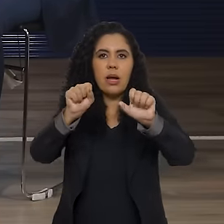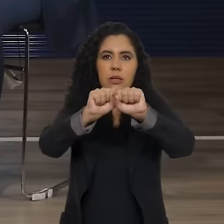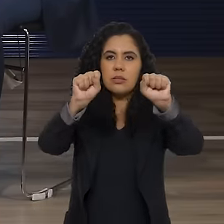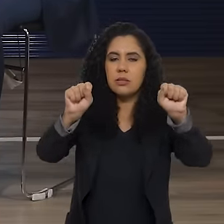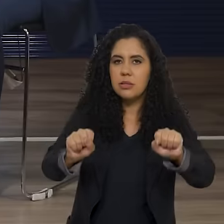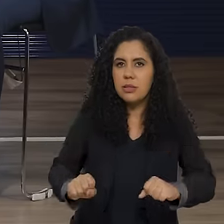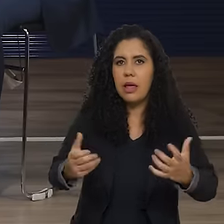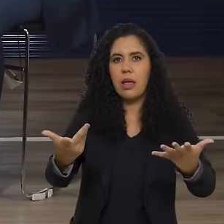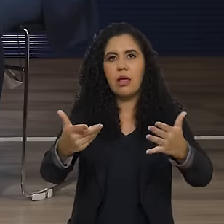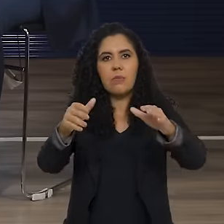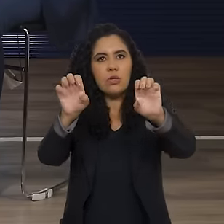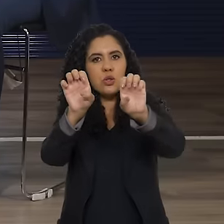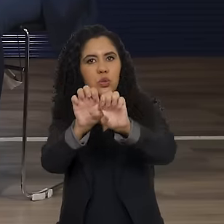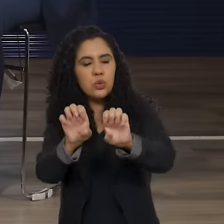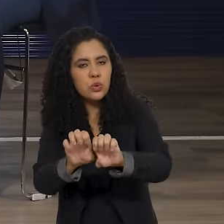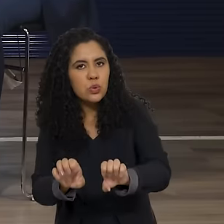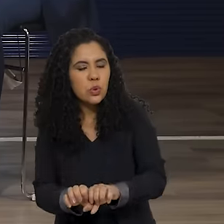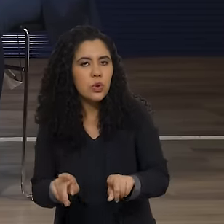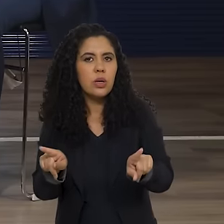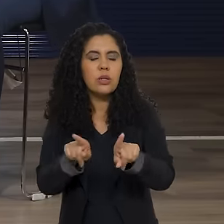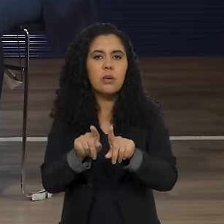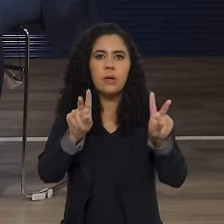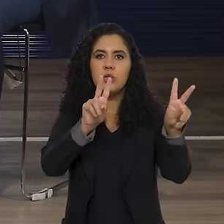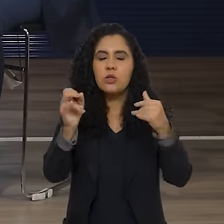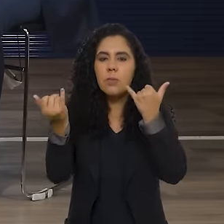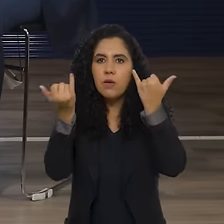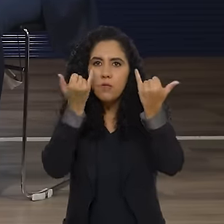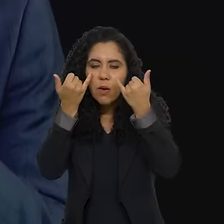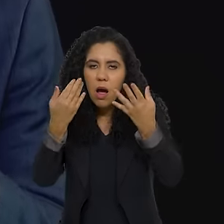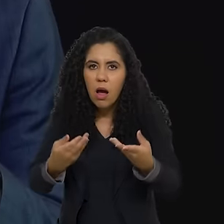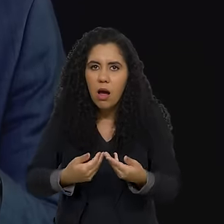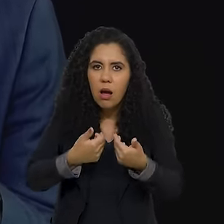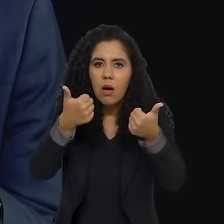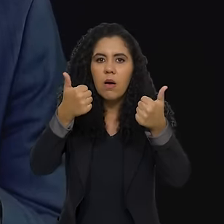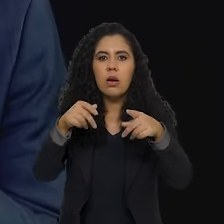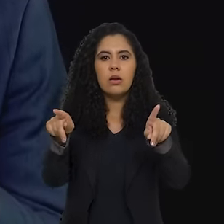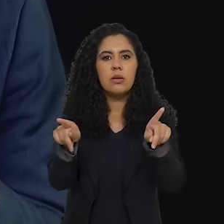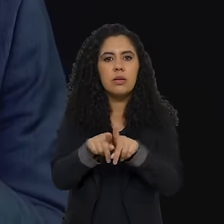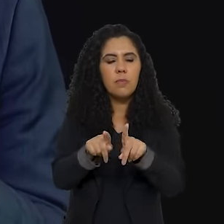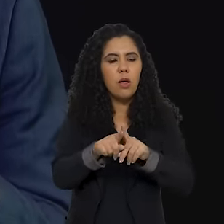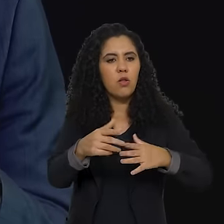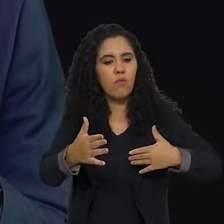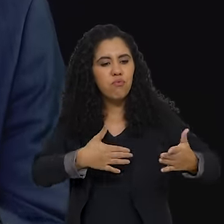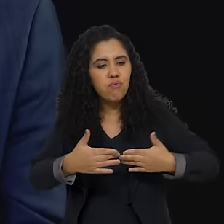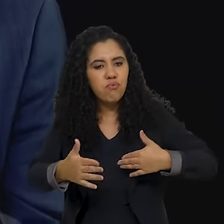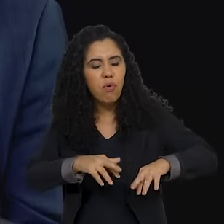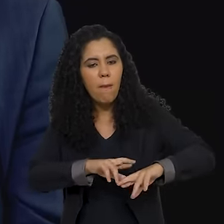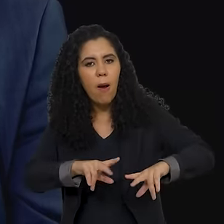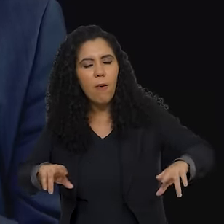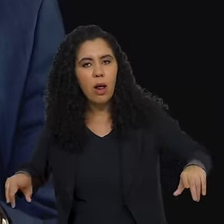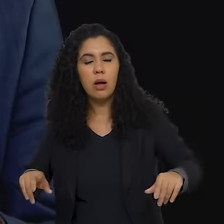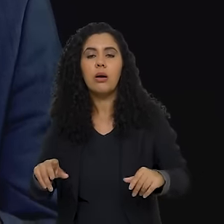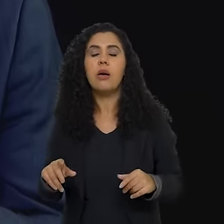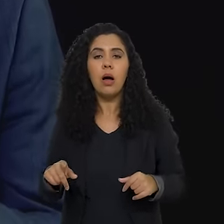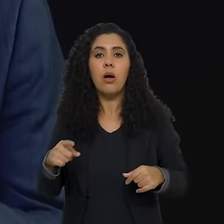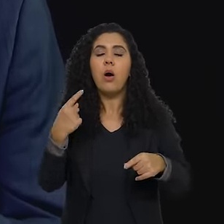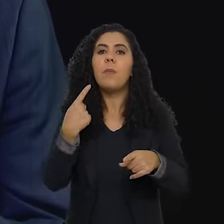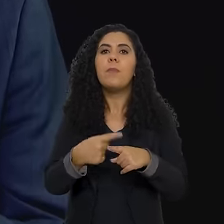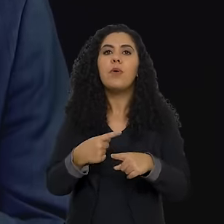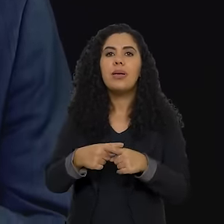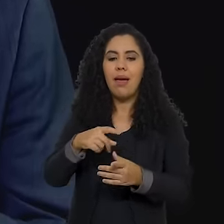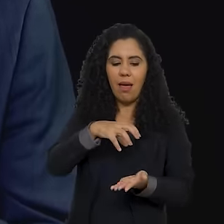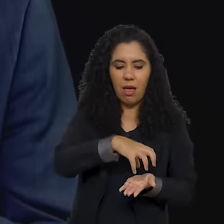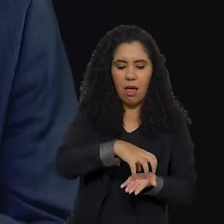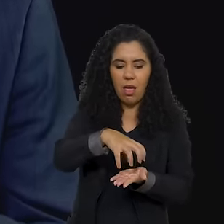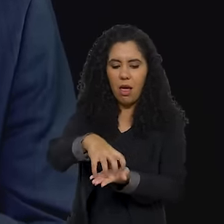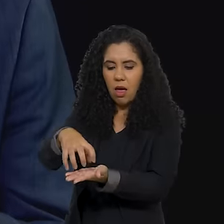de estruturas de informação, modelagem e fluxo de processos. Por quê? Porque essas